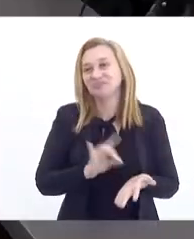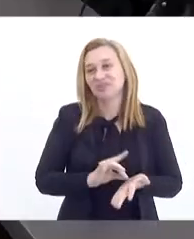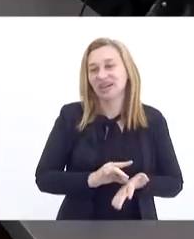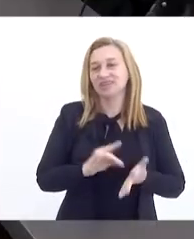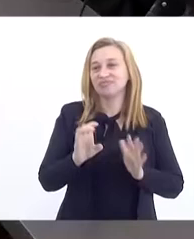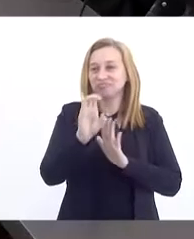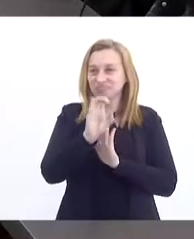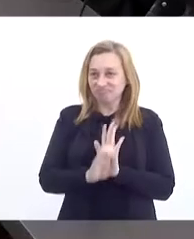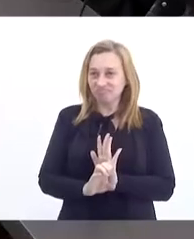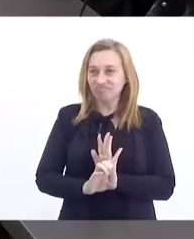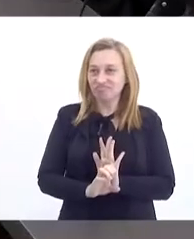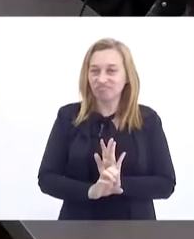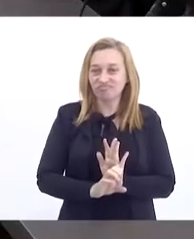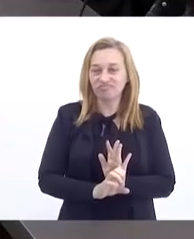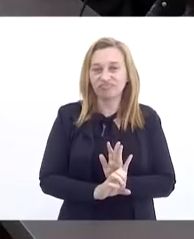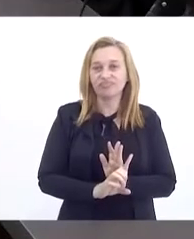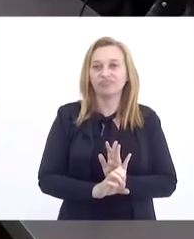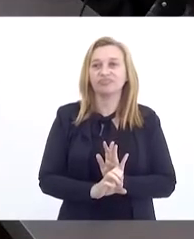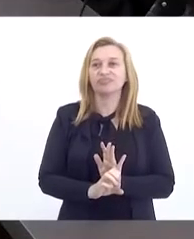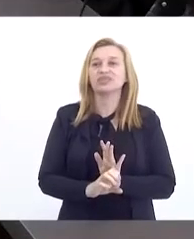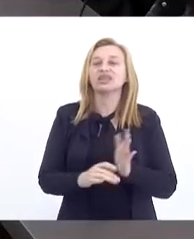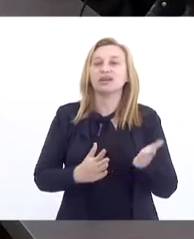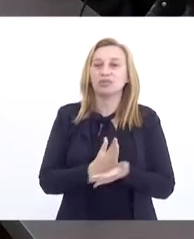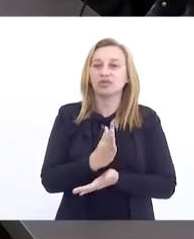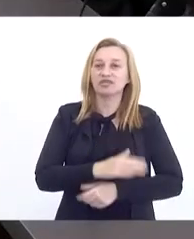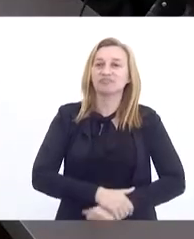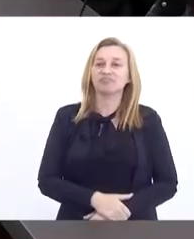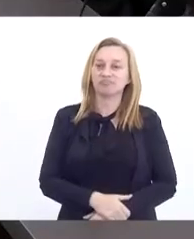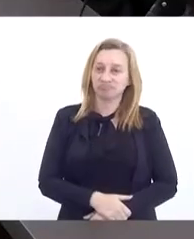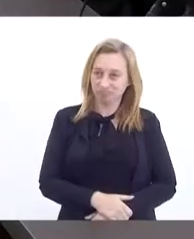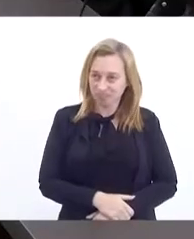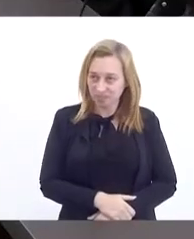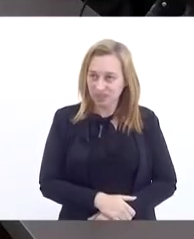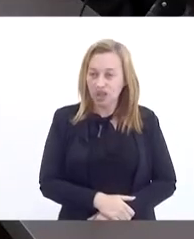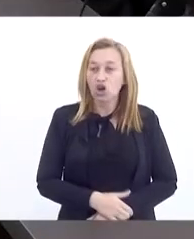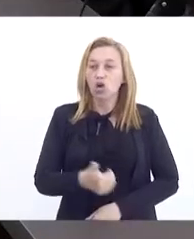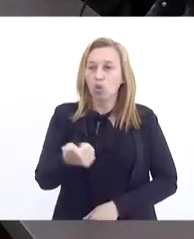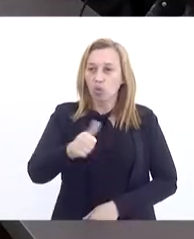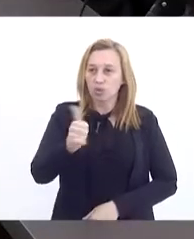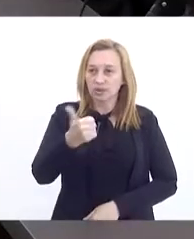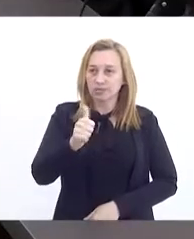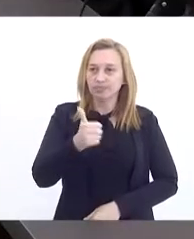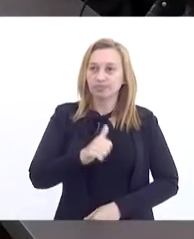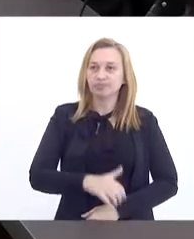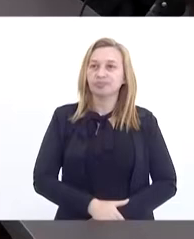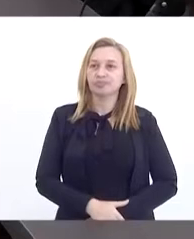então, os que aprovam permanecem como estão aprovados. 11.